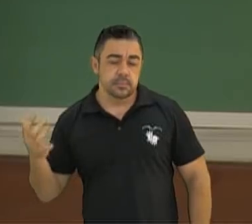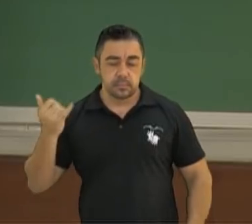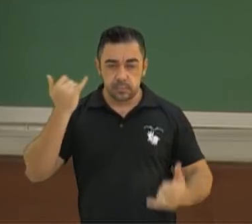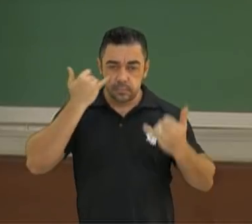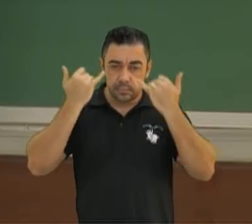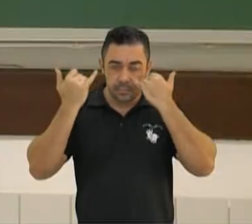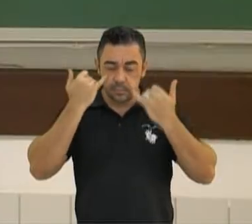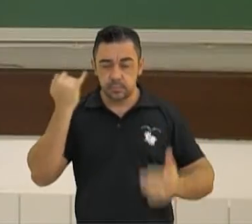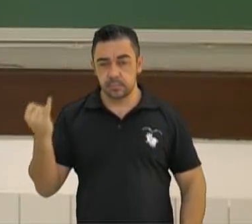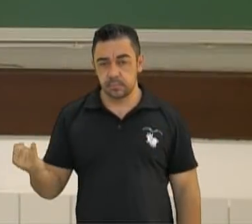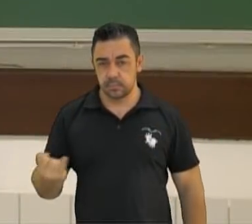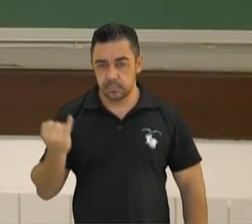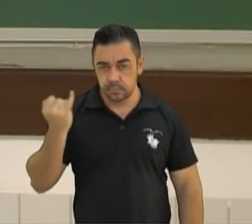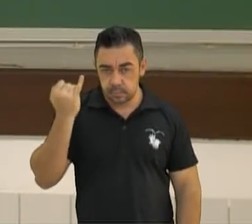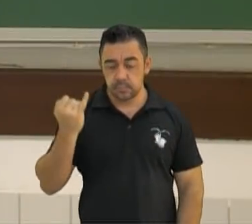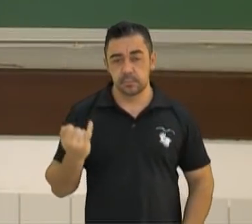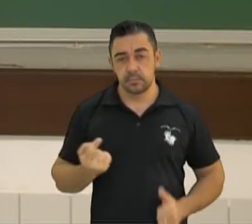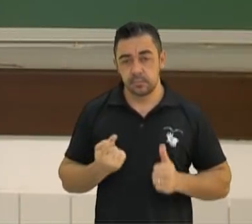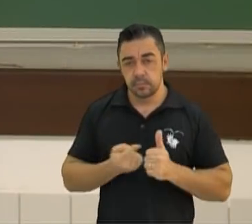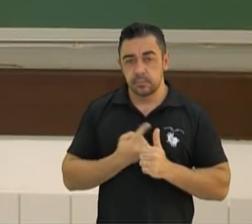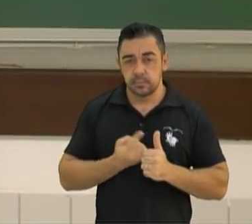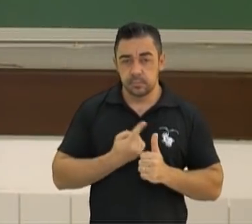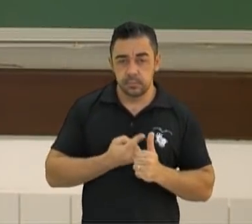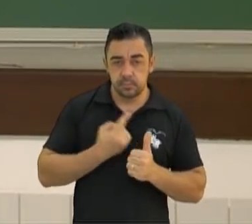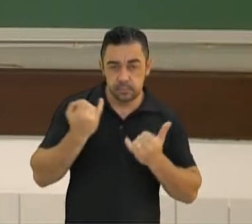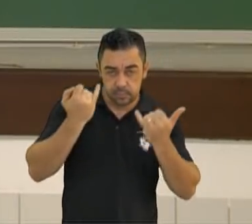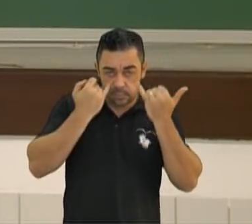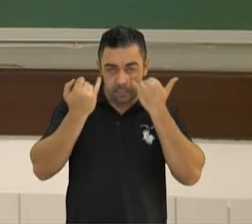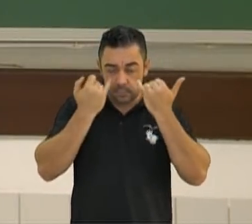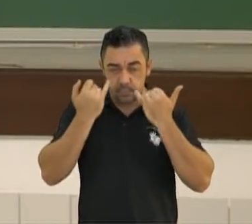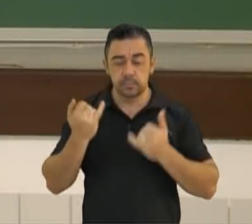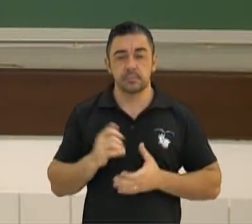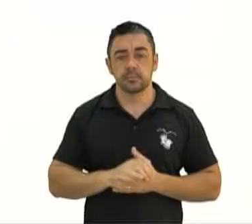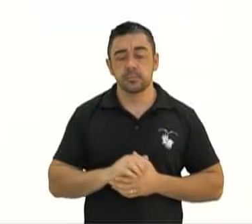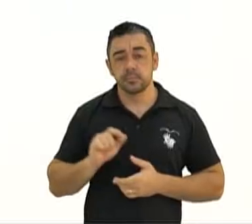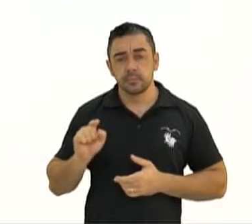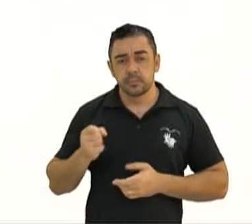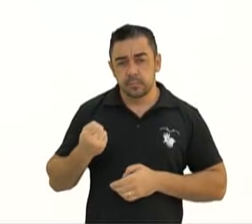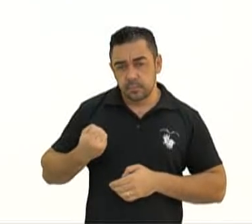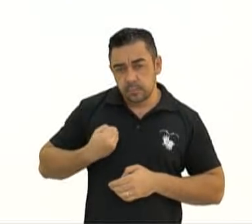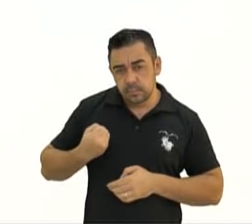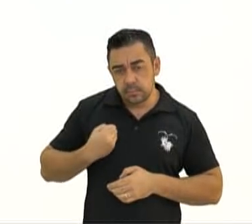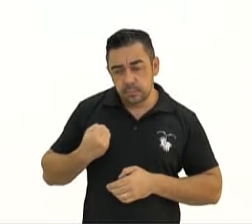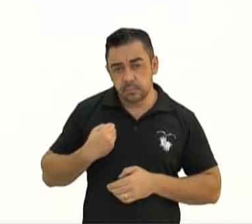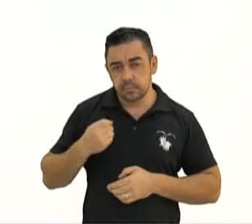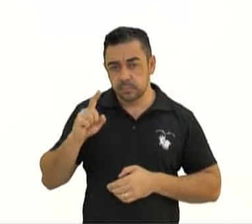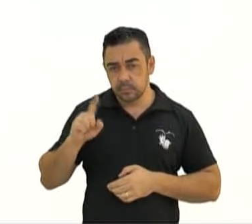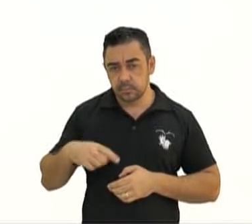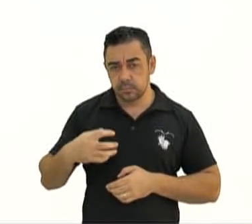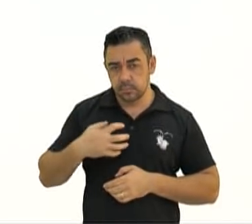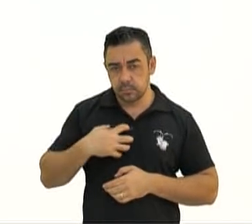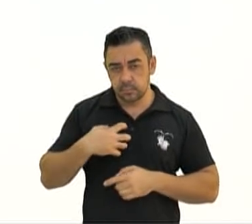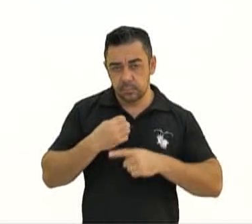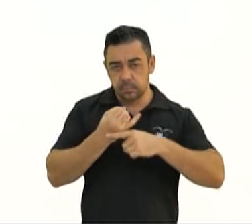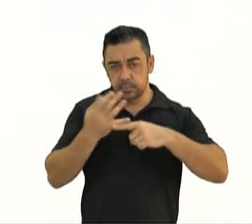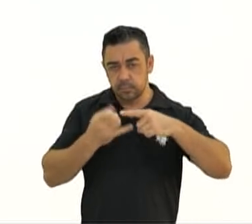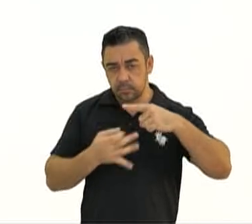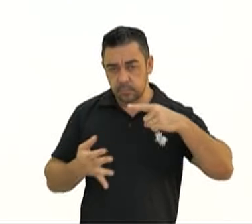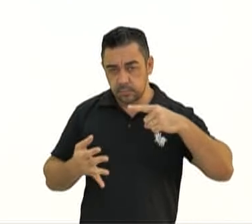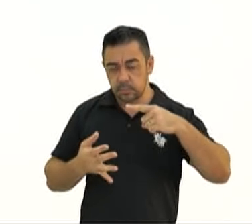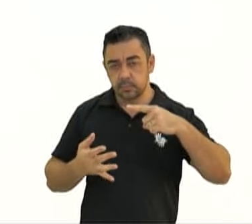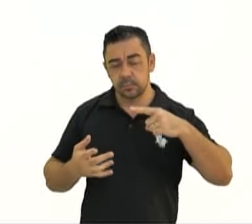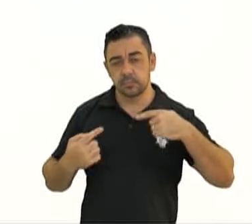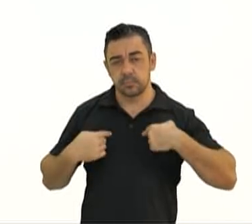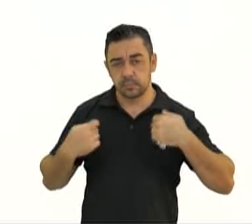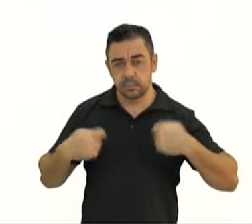informações importantes. A primeira informação: se esses números estiverem sob a forma de fração, eu